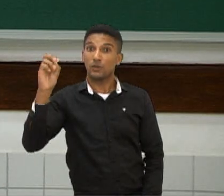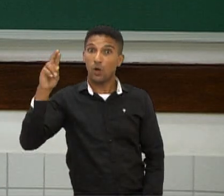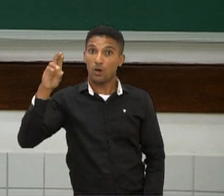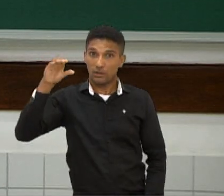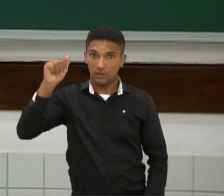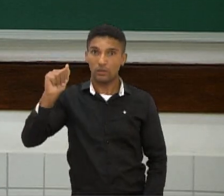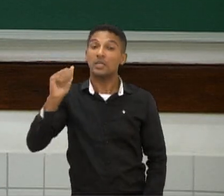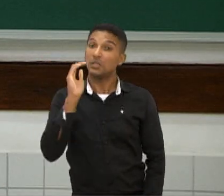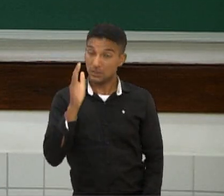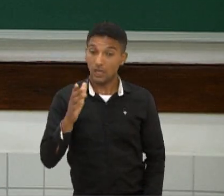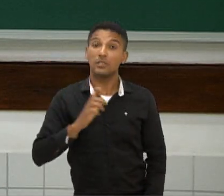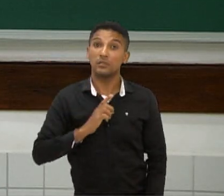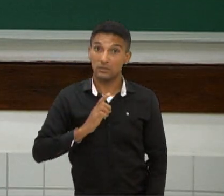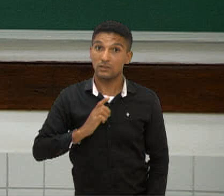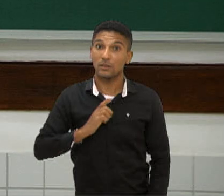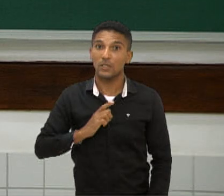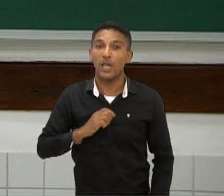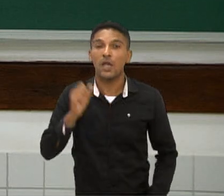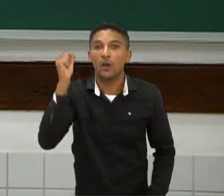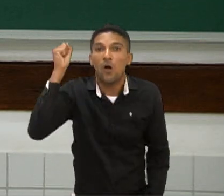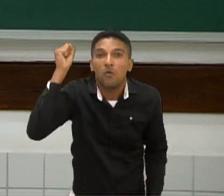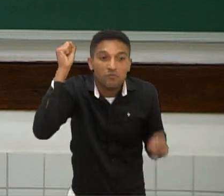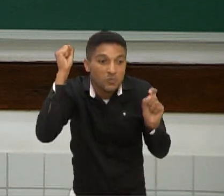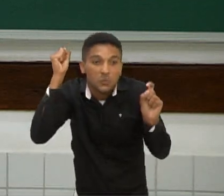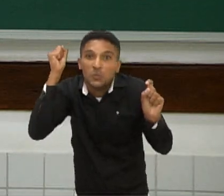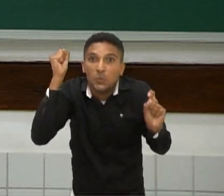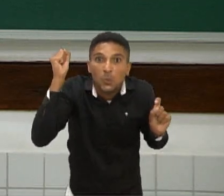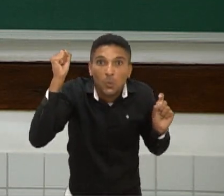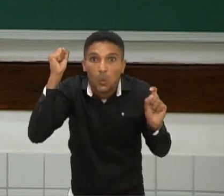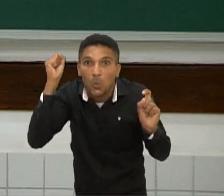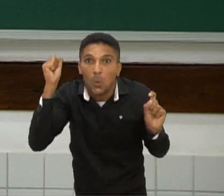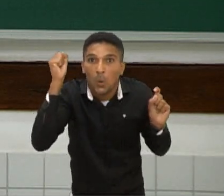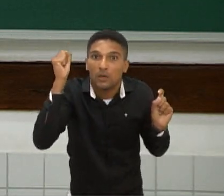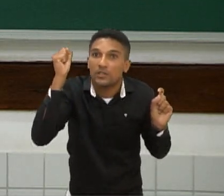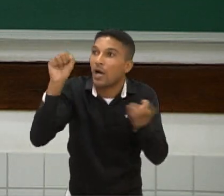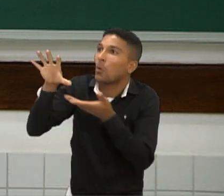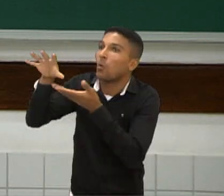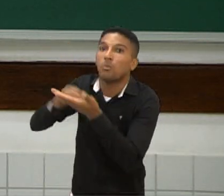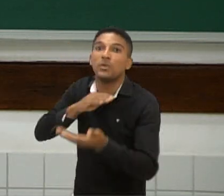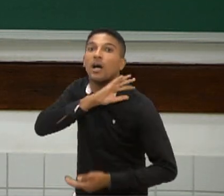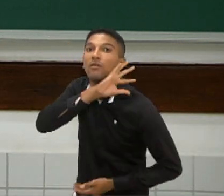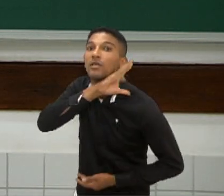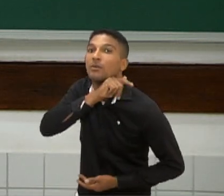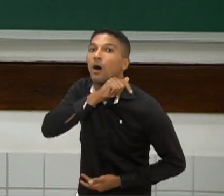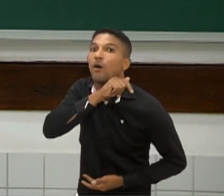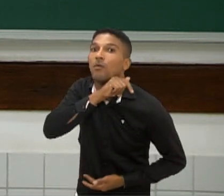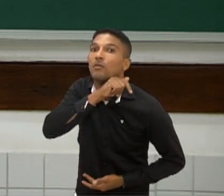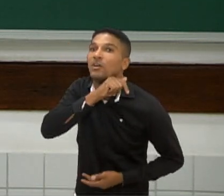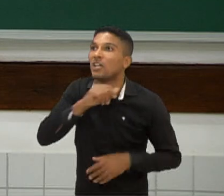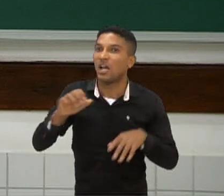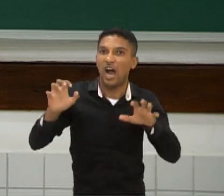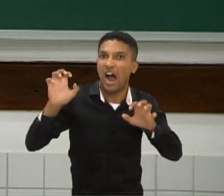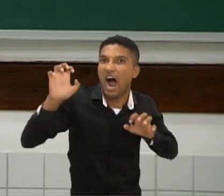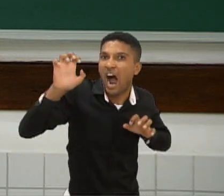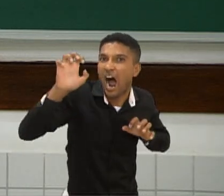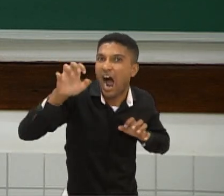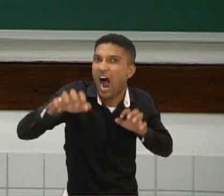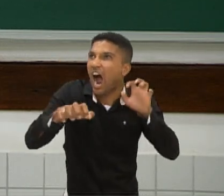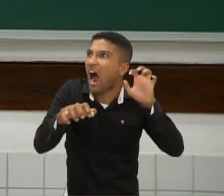guerra. Então, é claro que quando a gente estuda a pré-história, nós não temos certezas